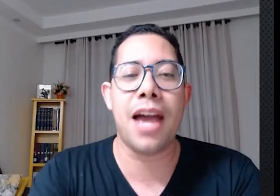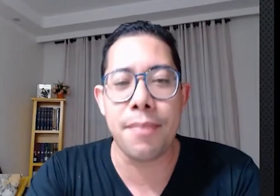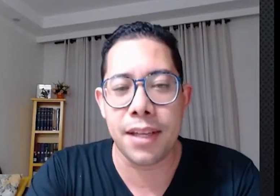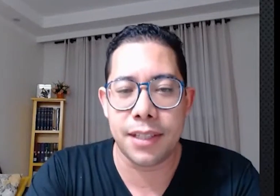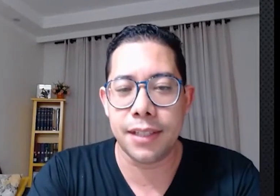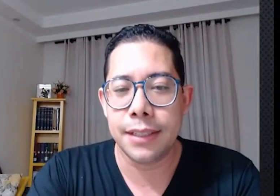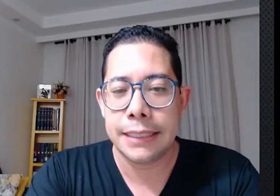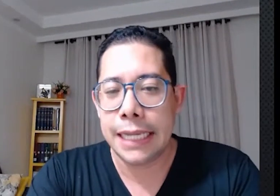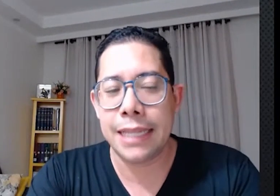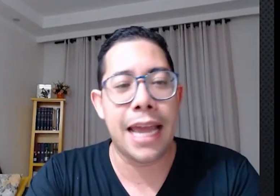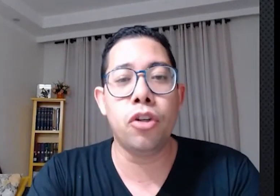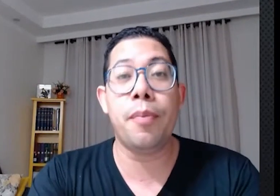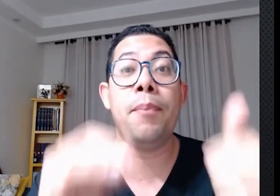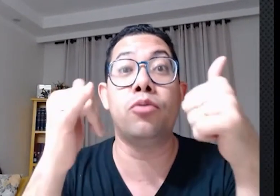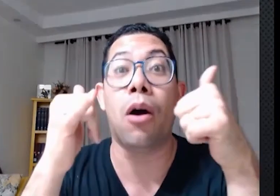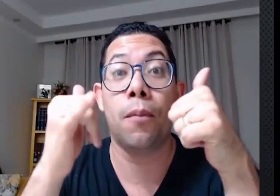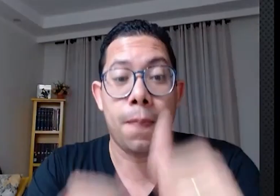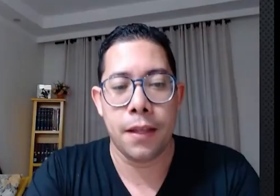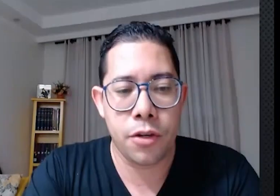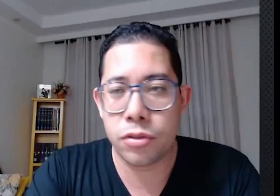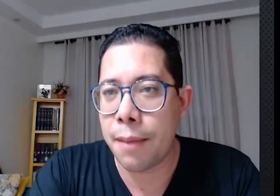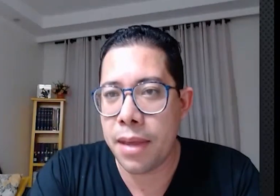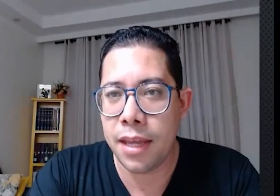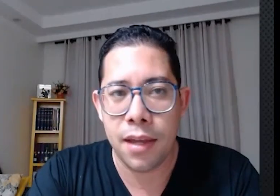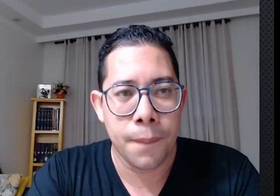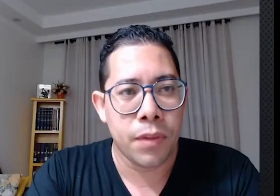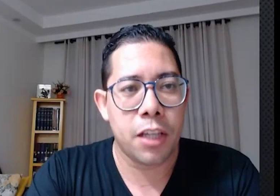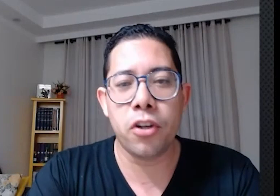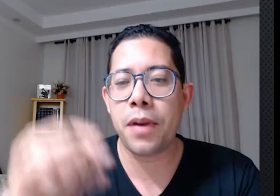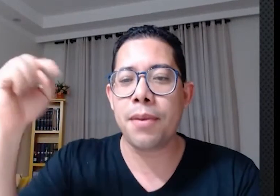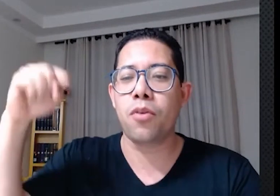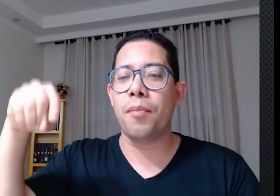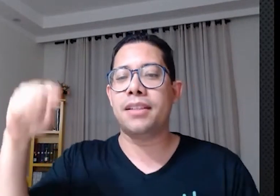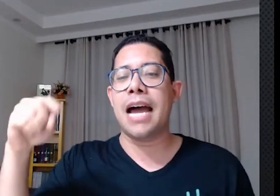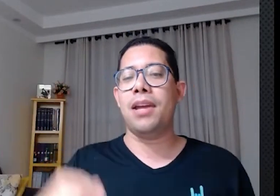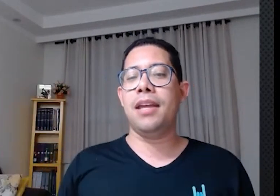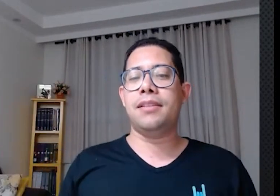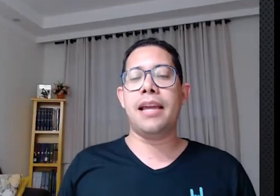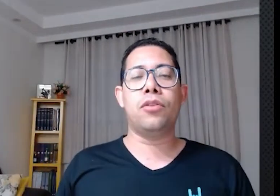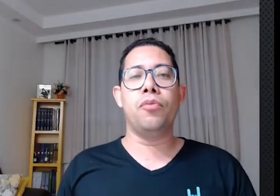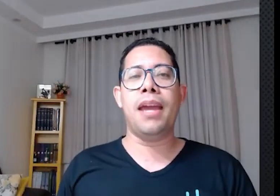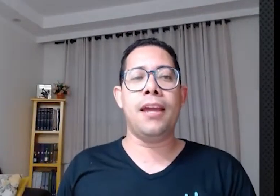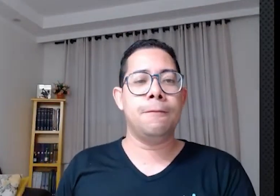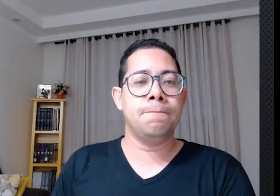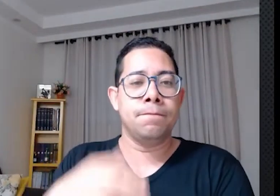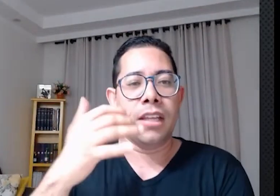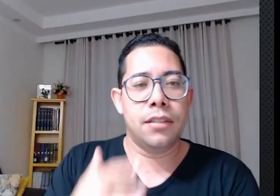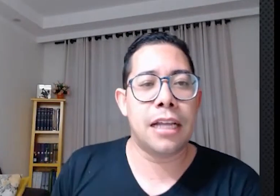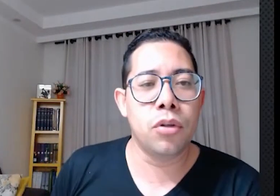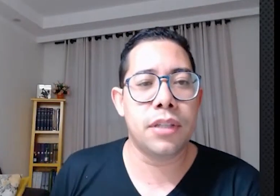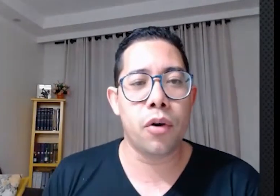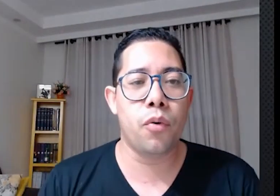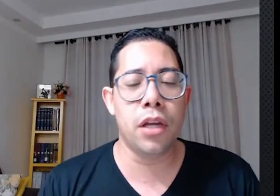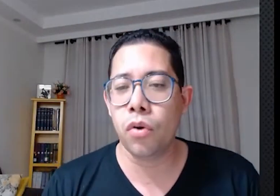sua ferramenta. Até aí tudo bem, pessoal? Deixa eu saber aí. Responde para mim no comentário aí se aí tudo bem,